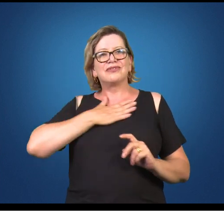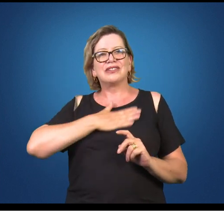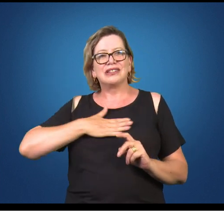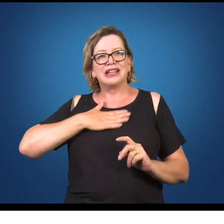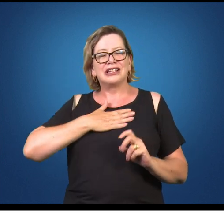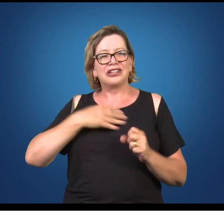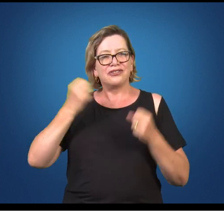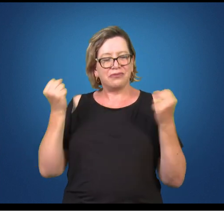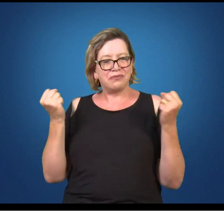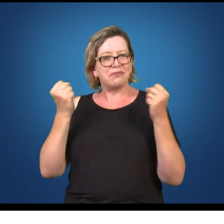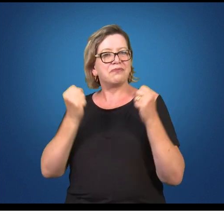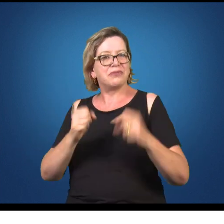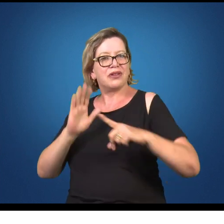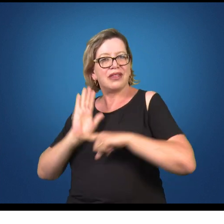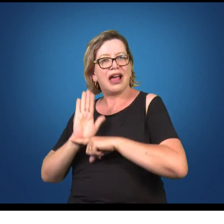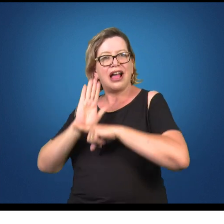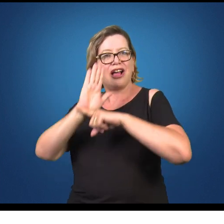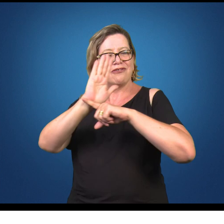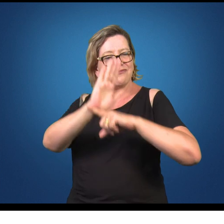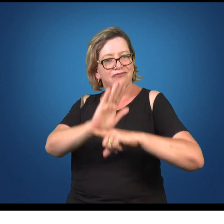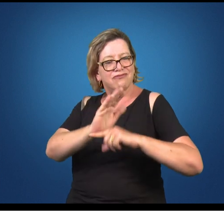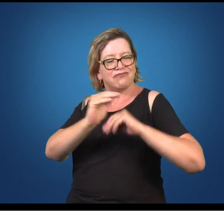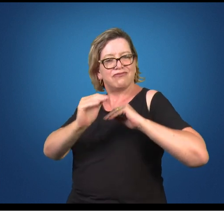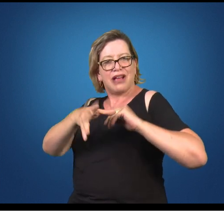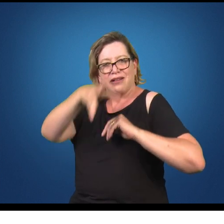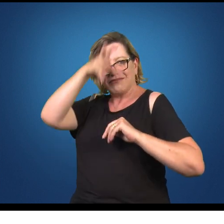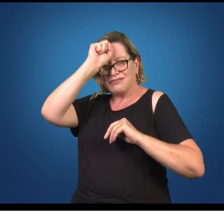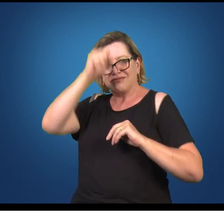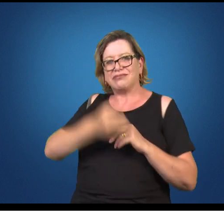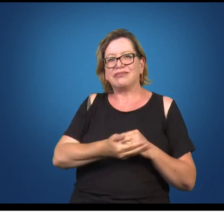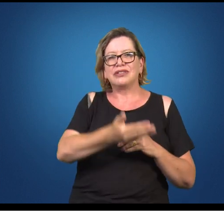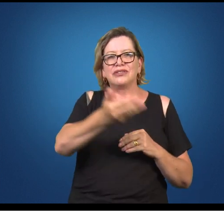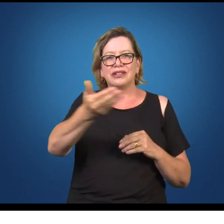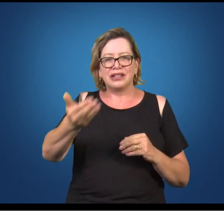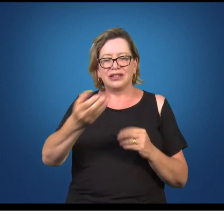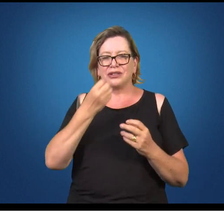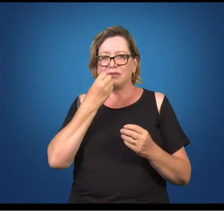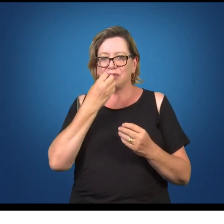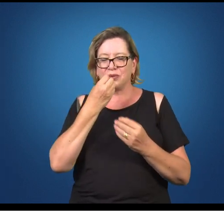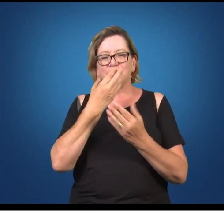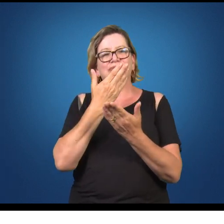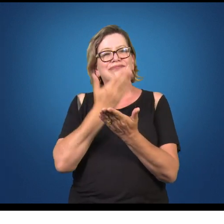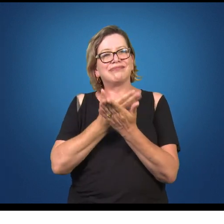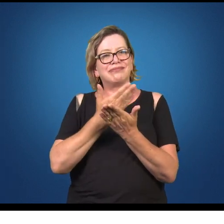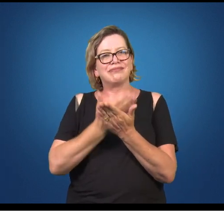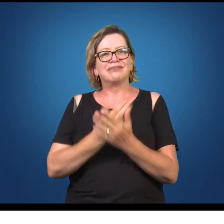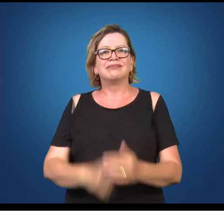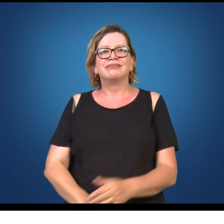essa entrevista possa contribuir de forma significativa para a aprendizagem de vocês. Bons estudos.